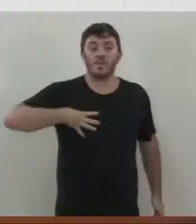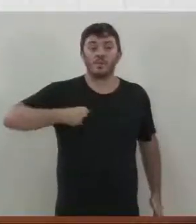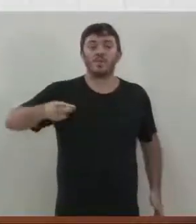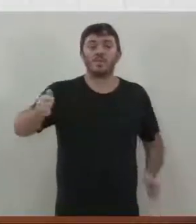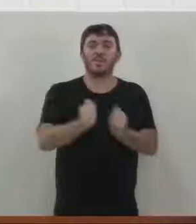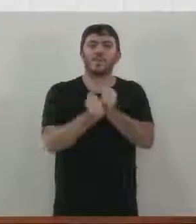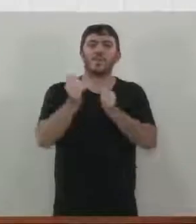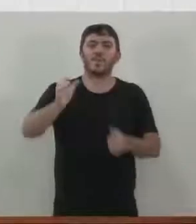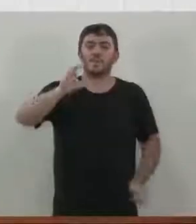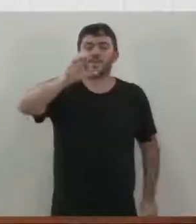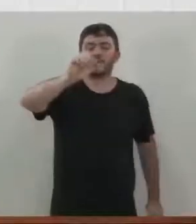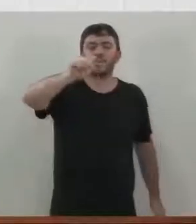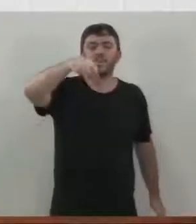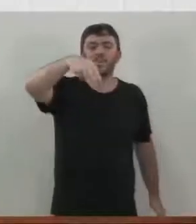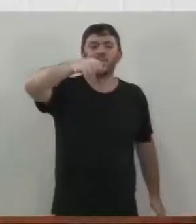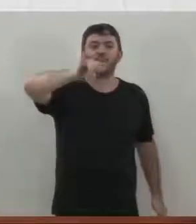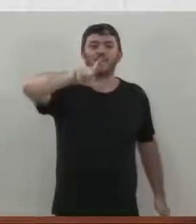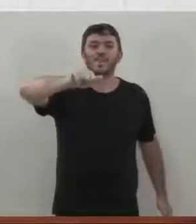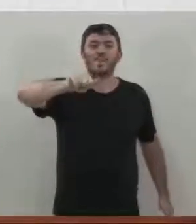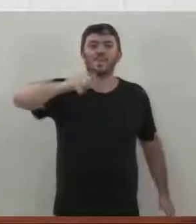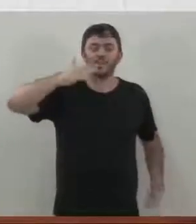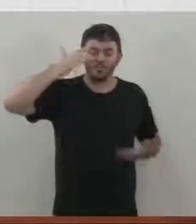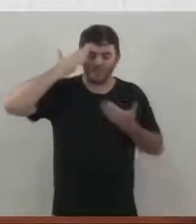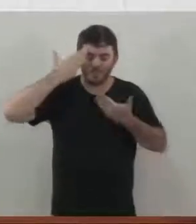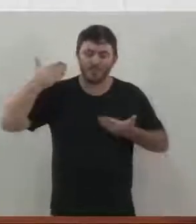Camila. Obrigado pela presença, Camila.